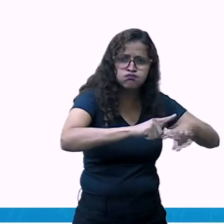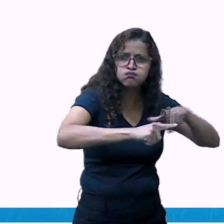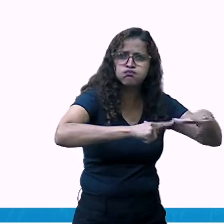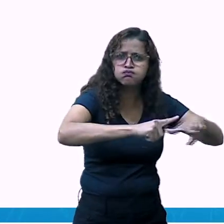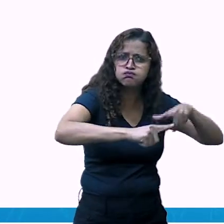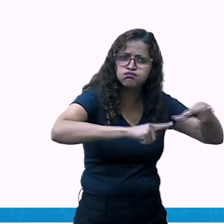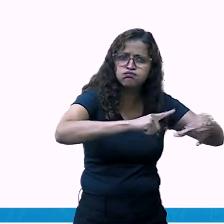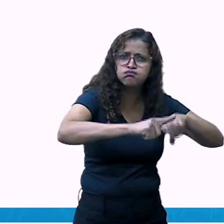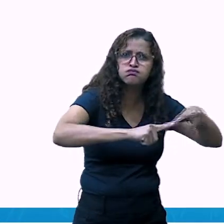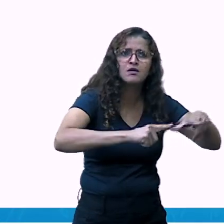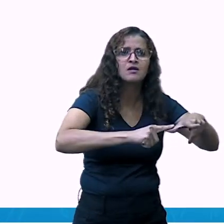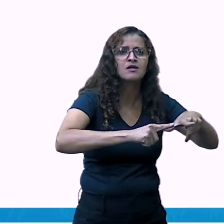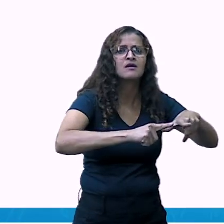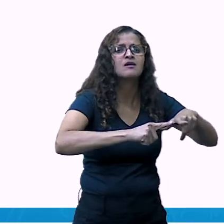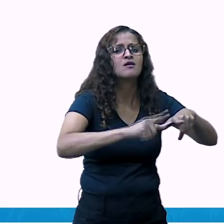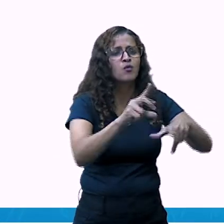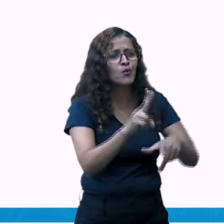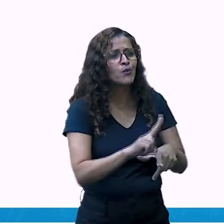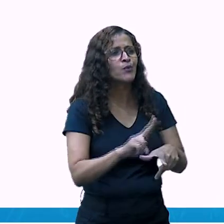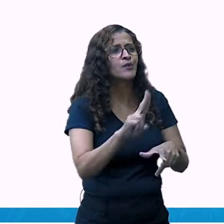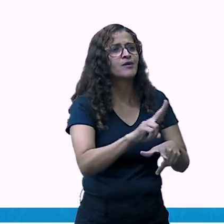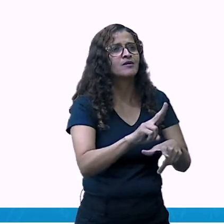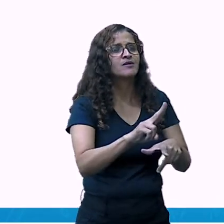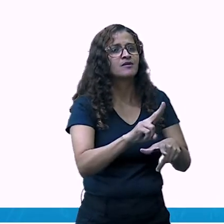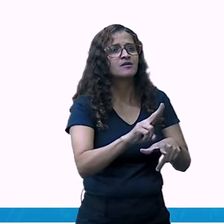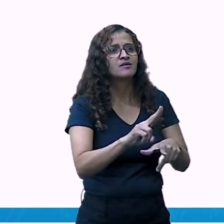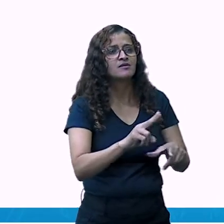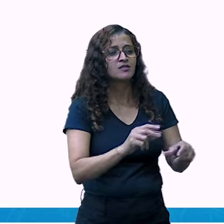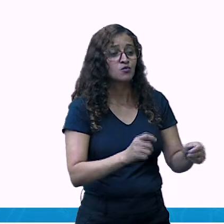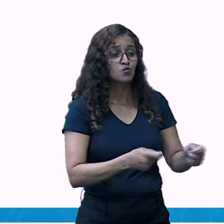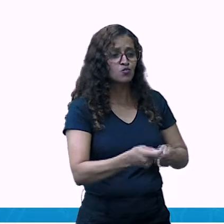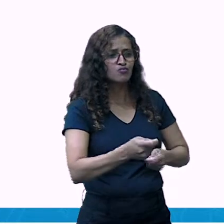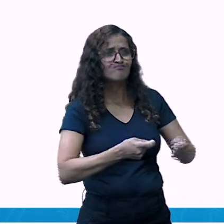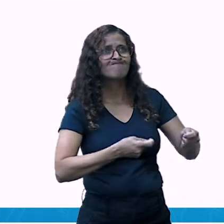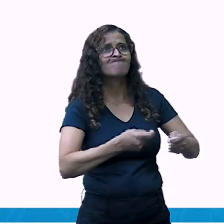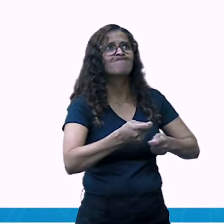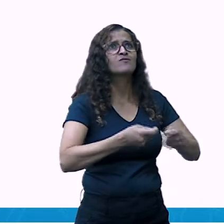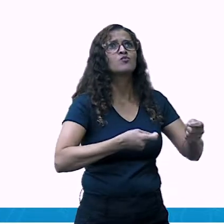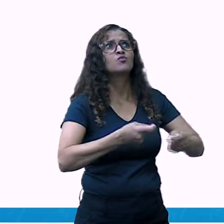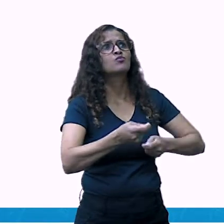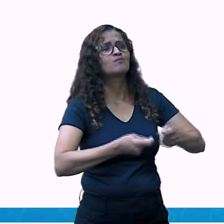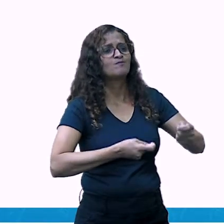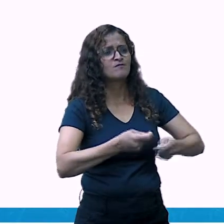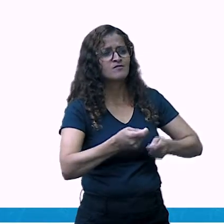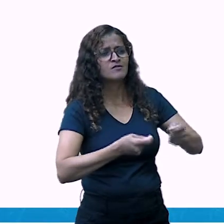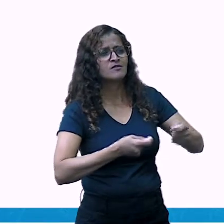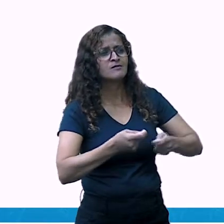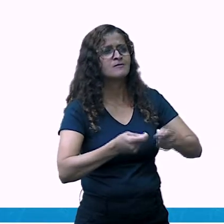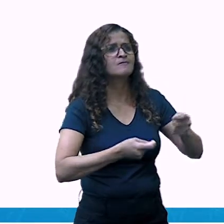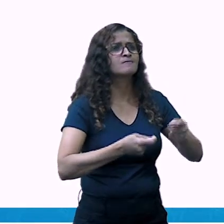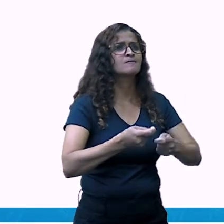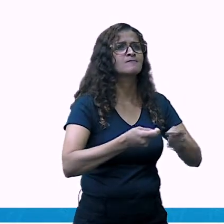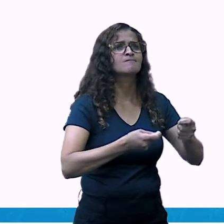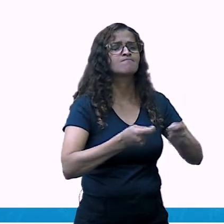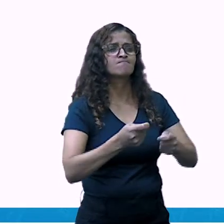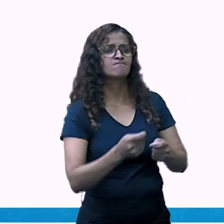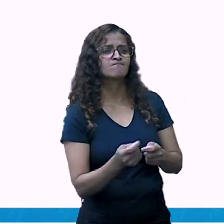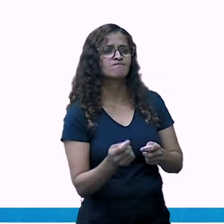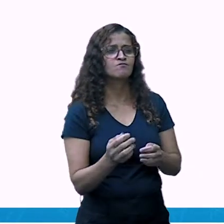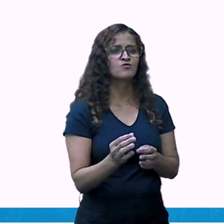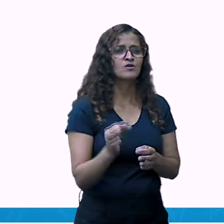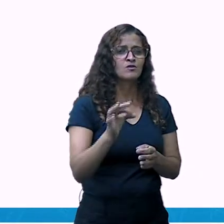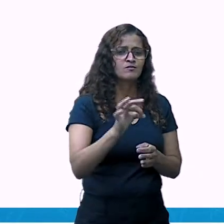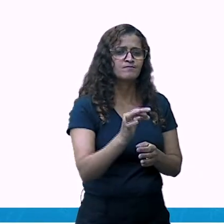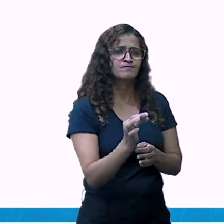de larvas, lagartas, brocas, moscas e mosquitos. O que eles fazem? Eles pegam